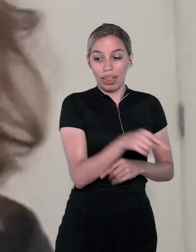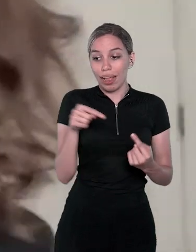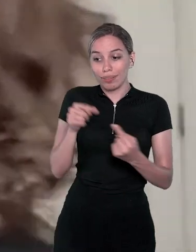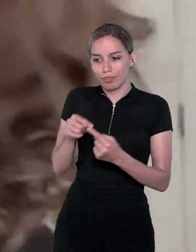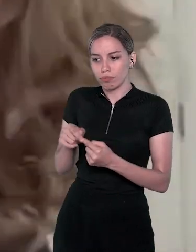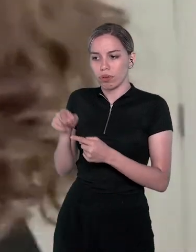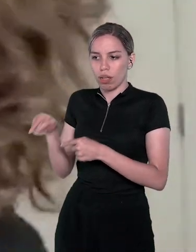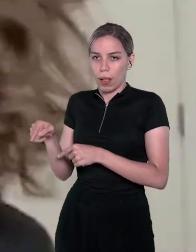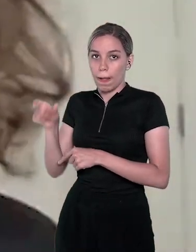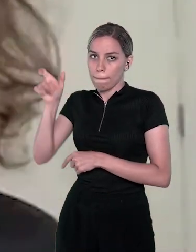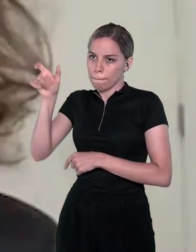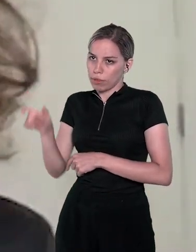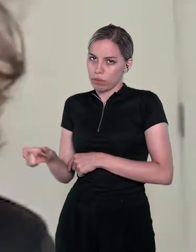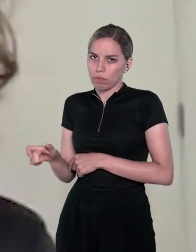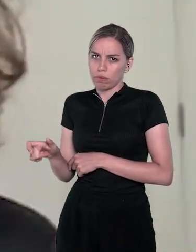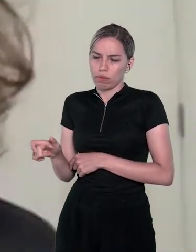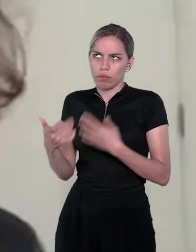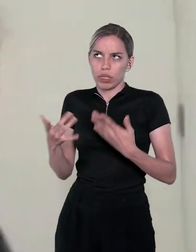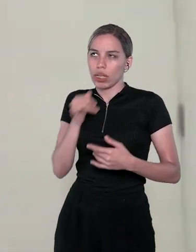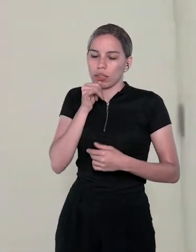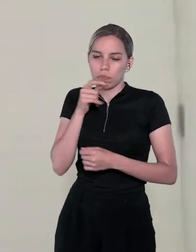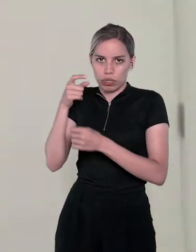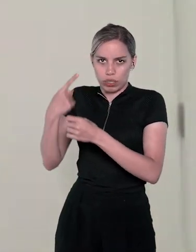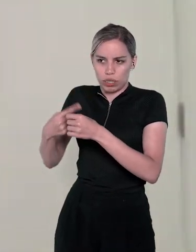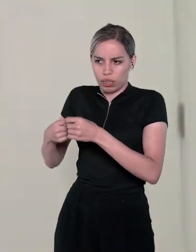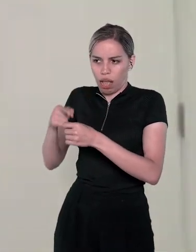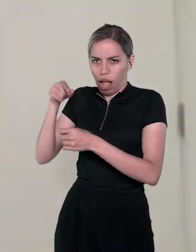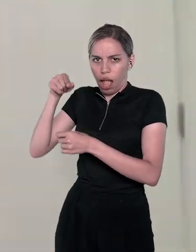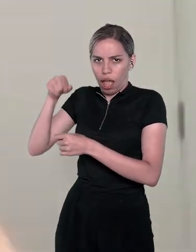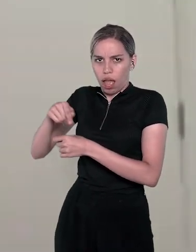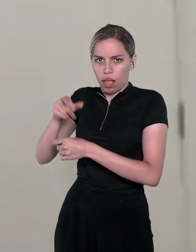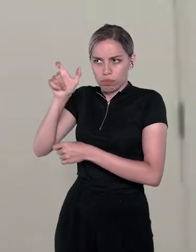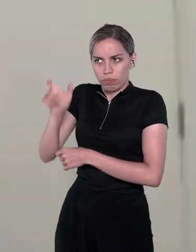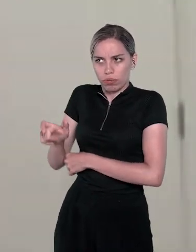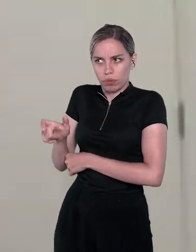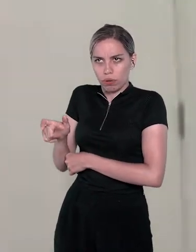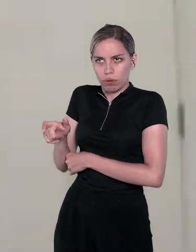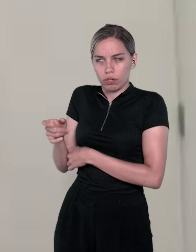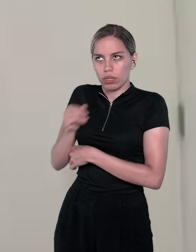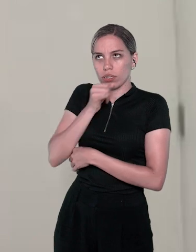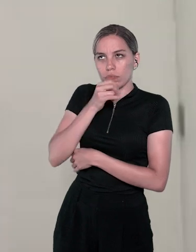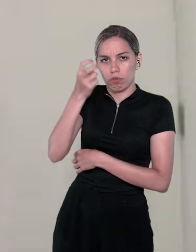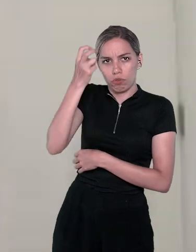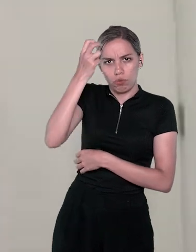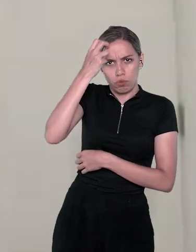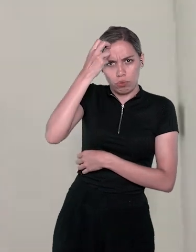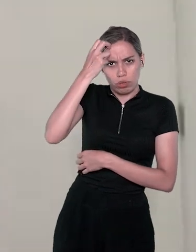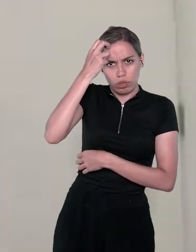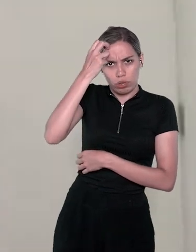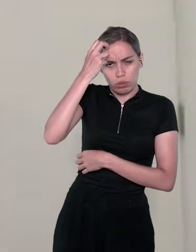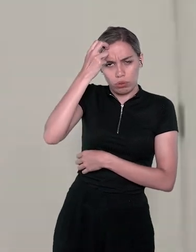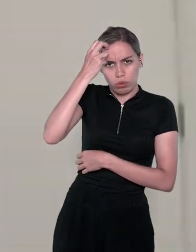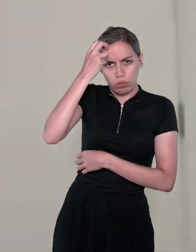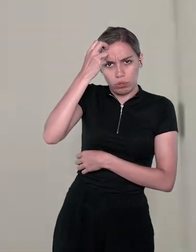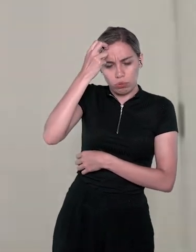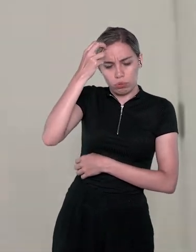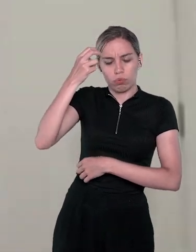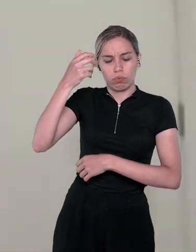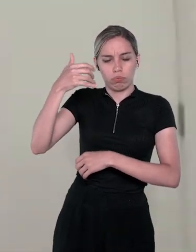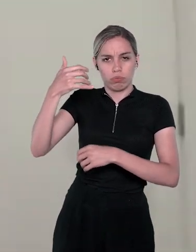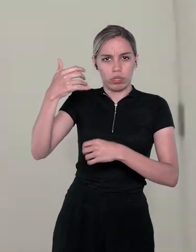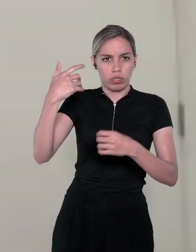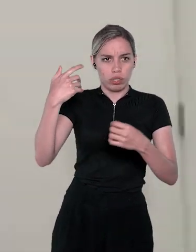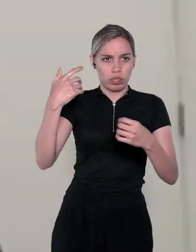personagens, talvez. Então, a cidade é personagem, né? E a cultura urbana, que também permeia todo o